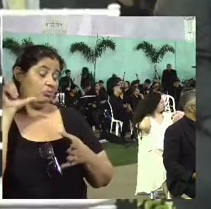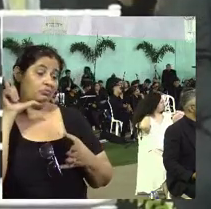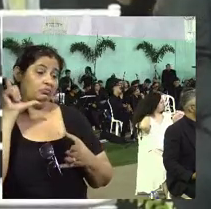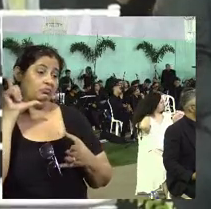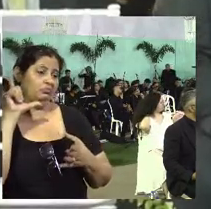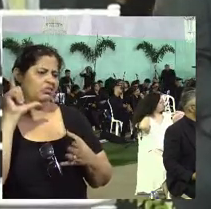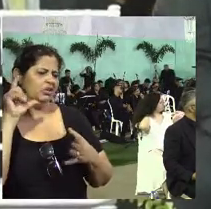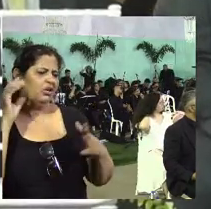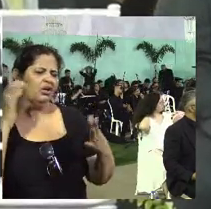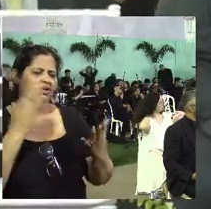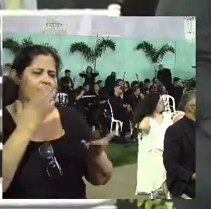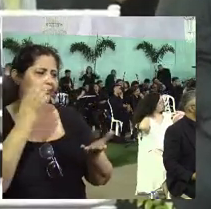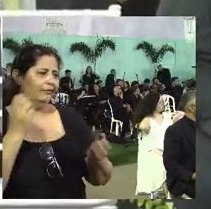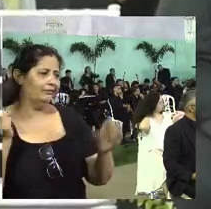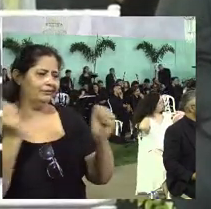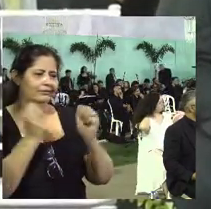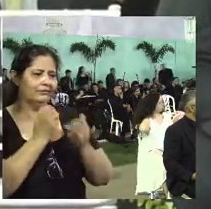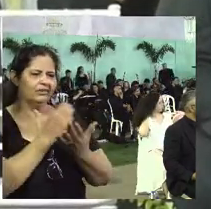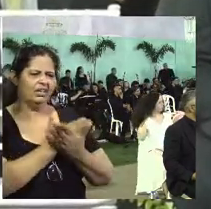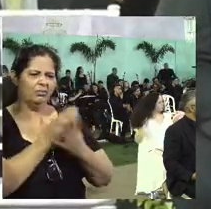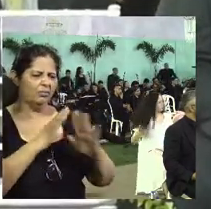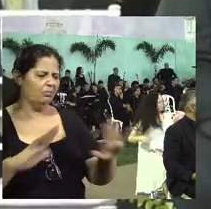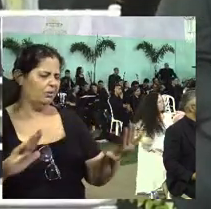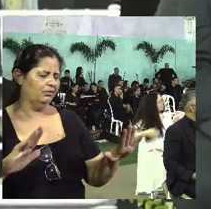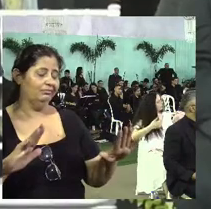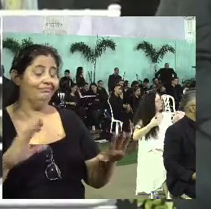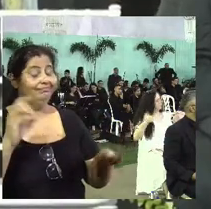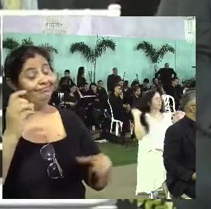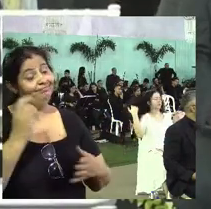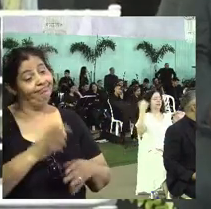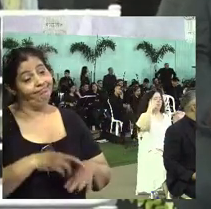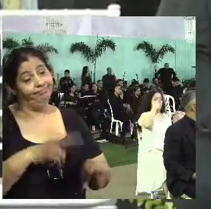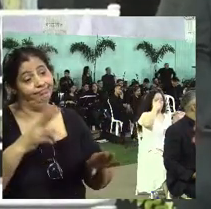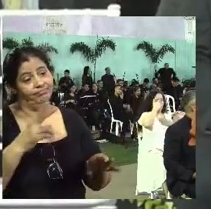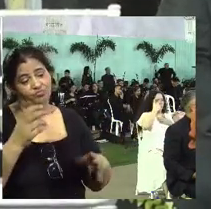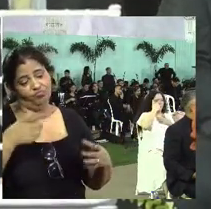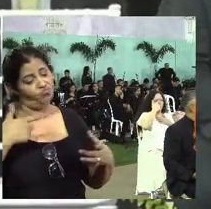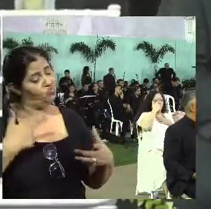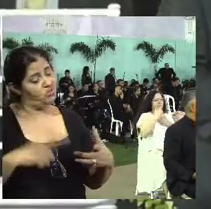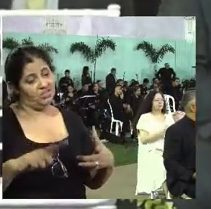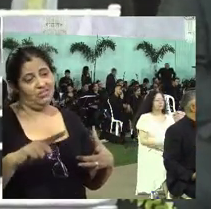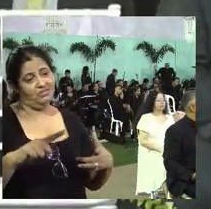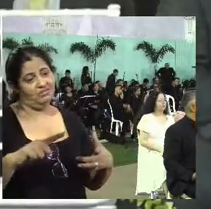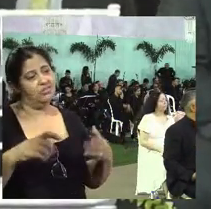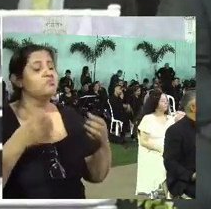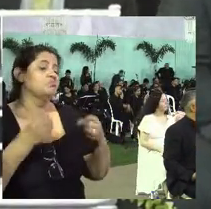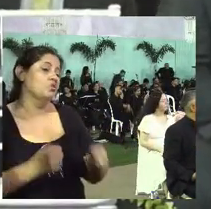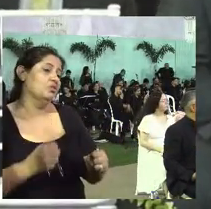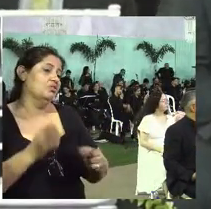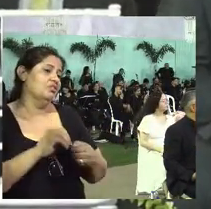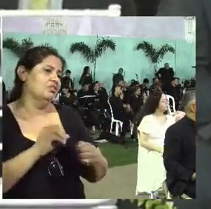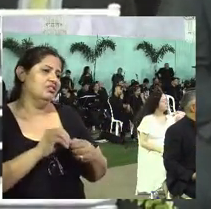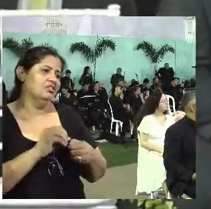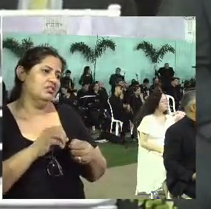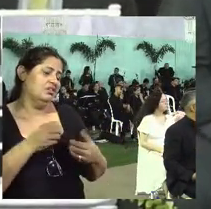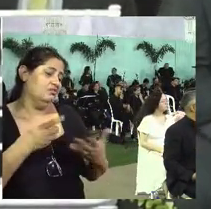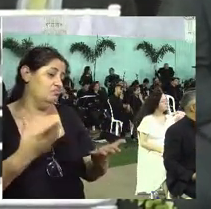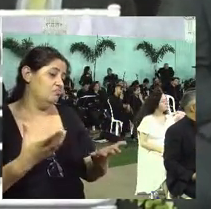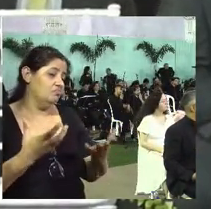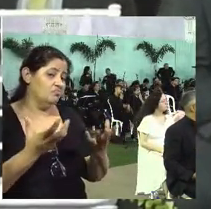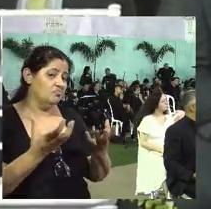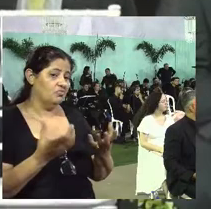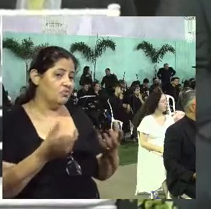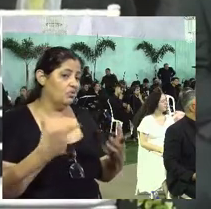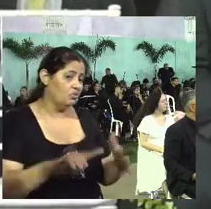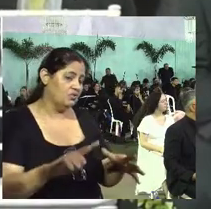que a gente acabar mais cedo a gente não consegue então o que que a gente pode fazer quem não aguentar ficar até o final vai embora